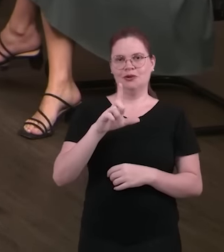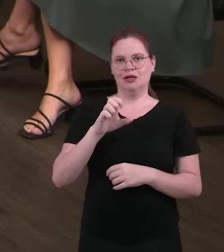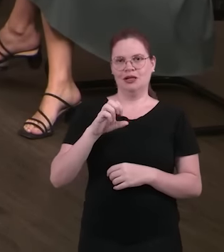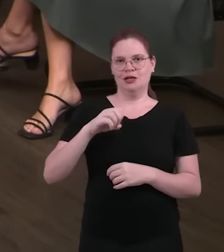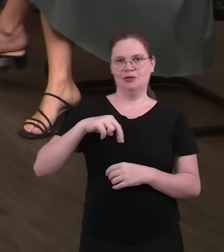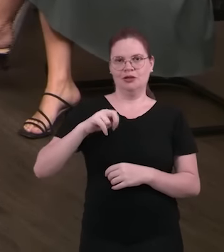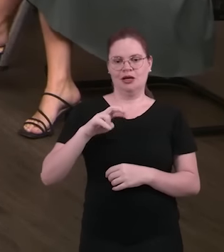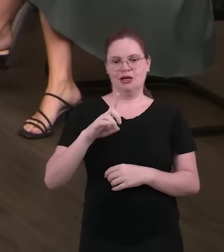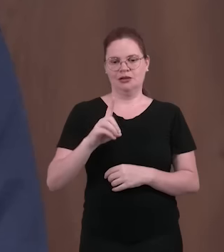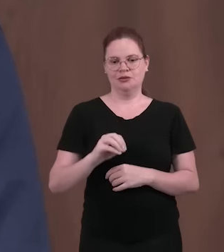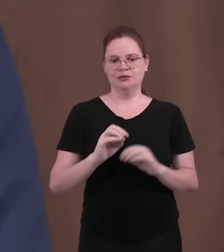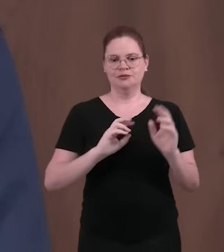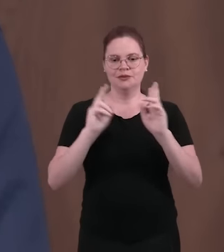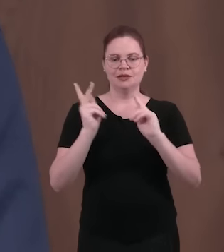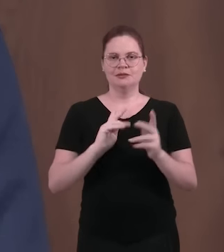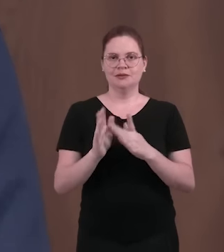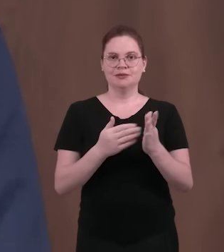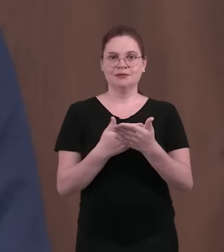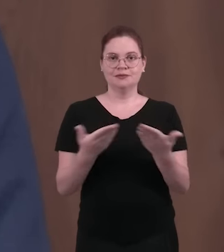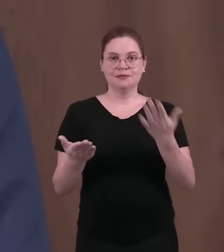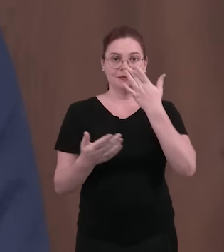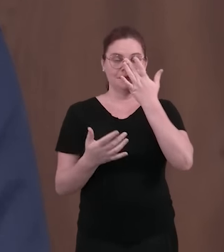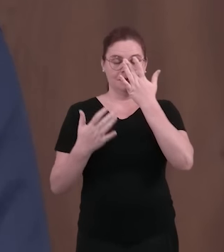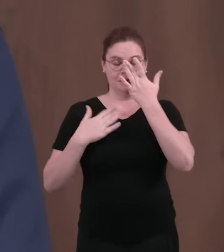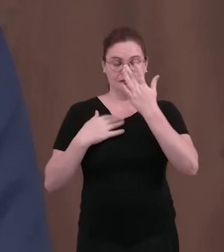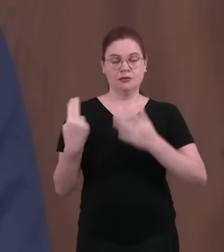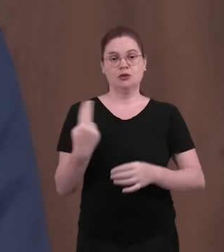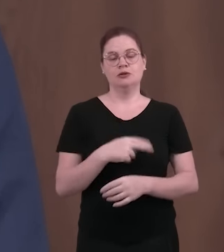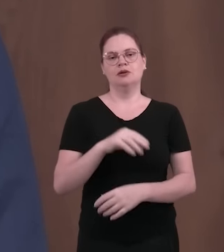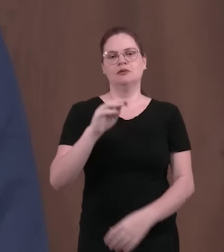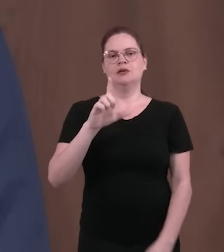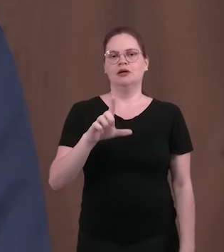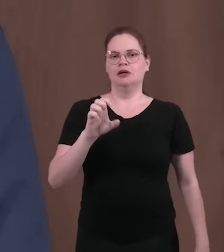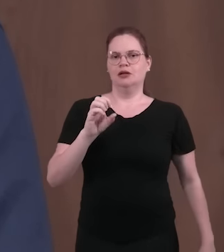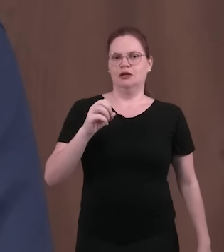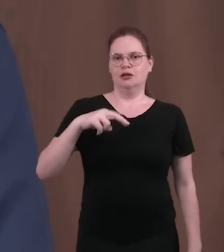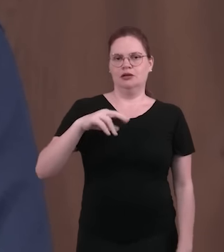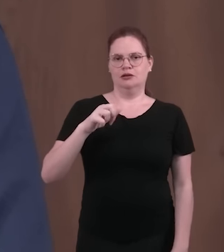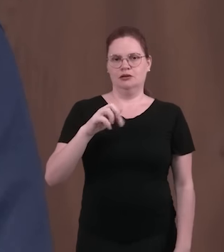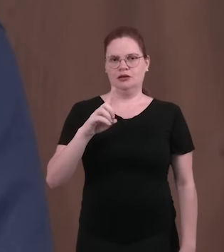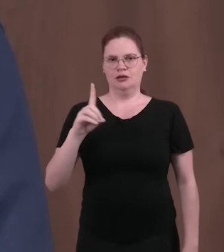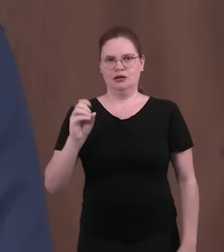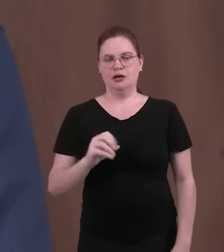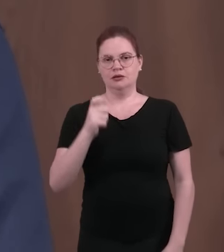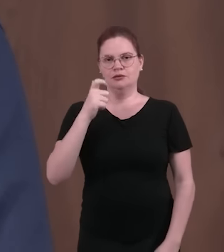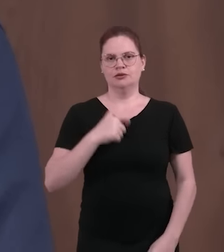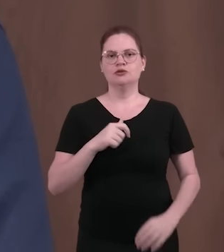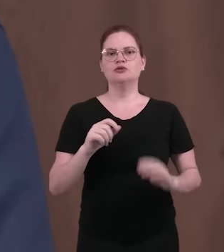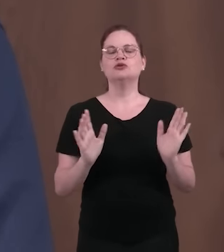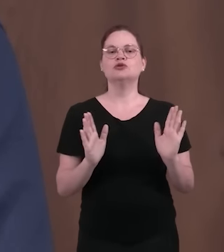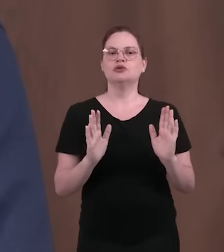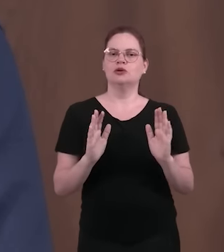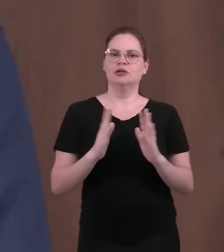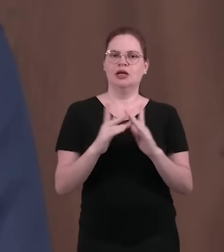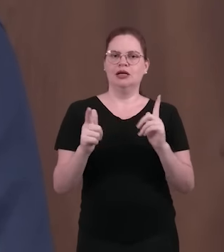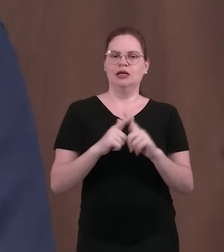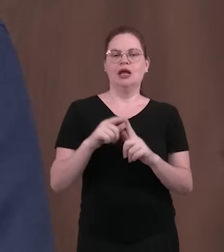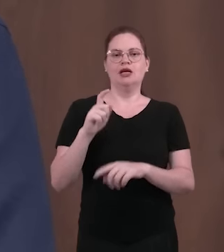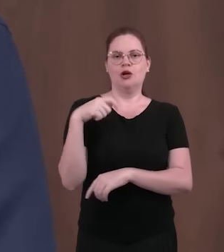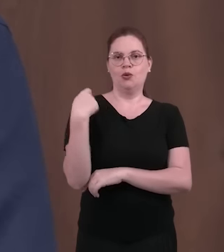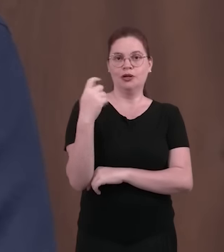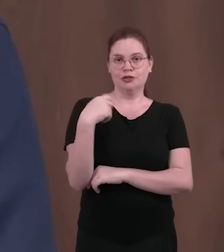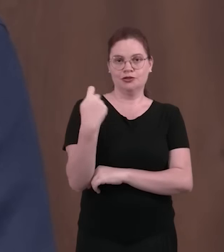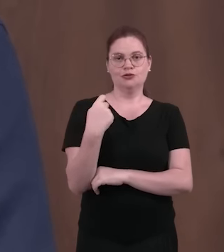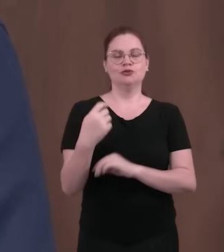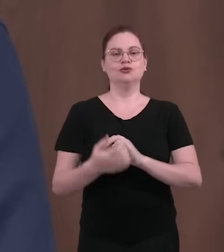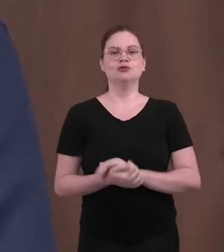de fazer a sua pergunta. A paz do Senhor Jesus a todos. Meu nome é Leonardo, da ICM de Camobi, em Santa Maria, no Rio Grande do Sul, sob o